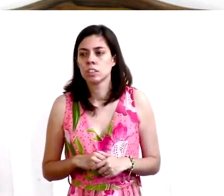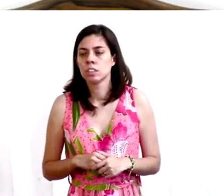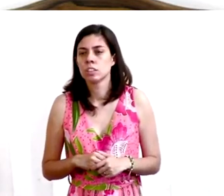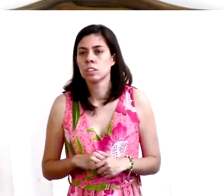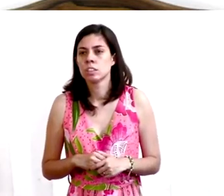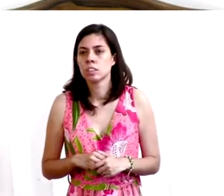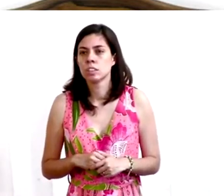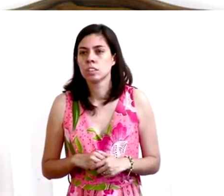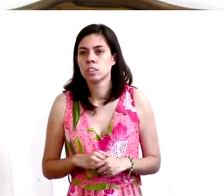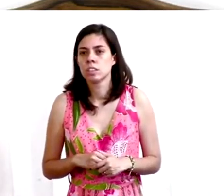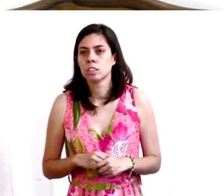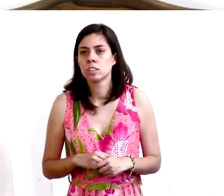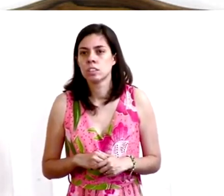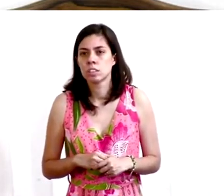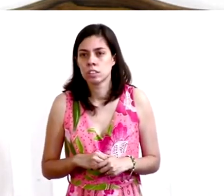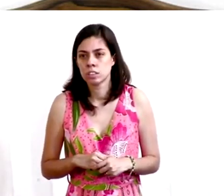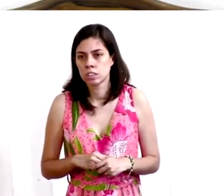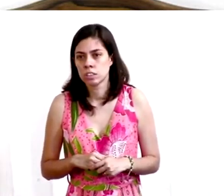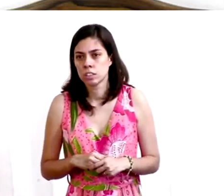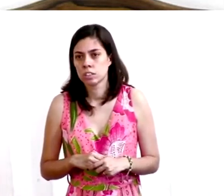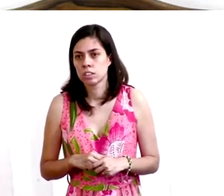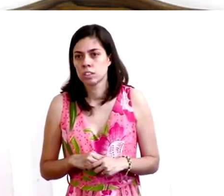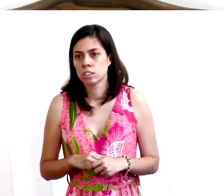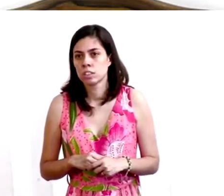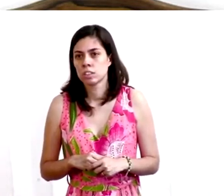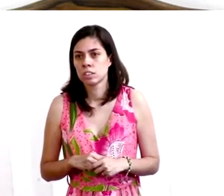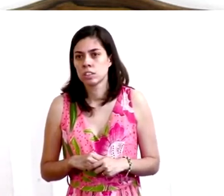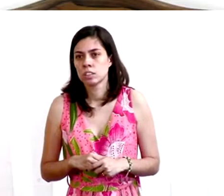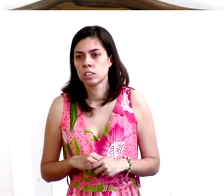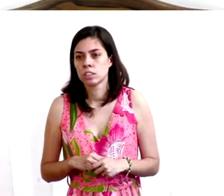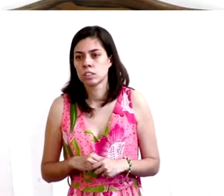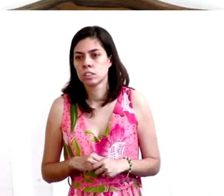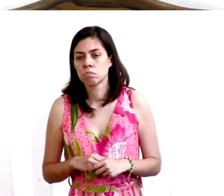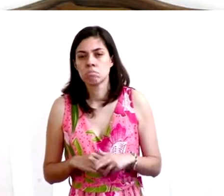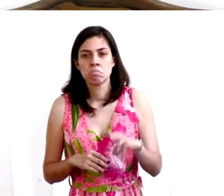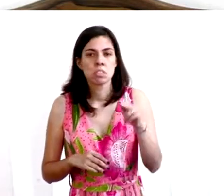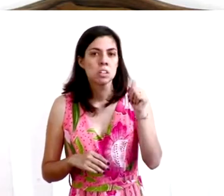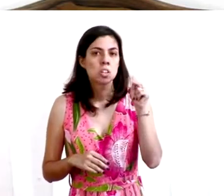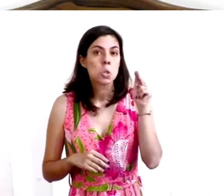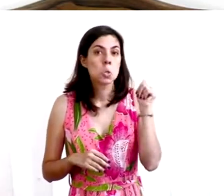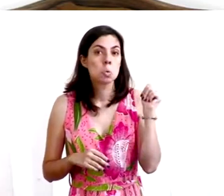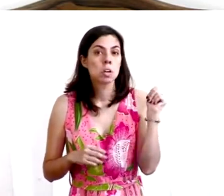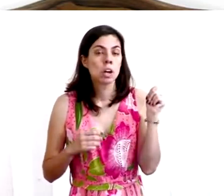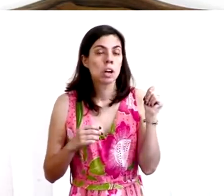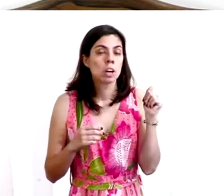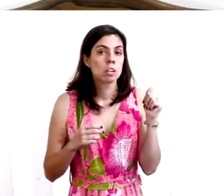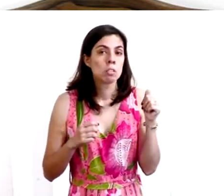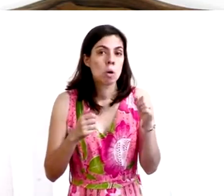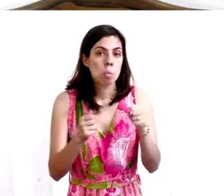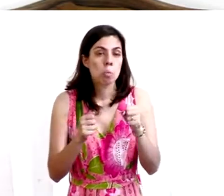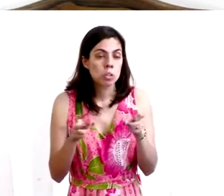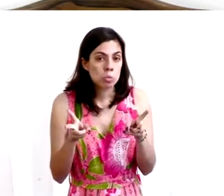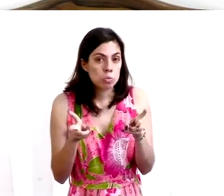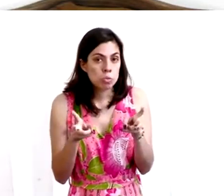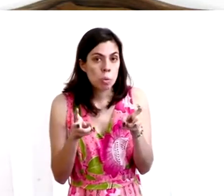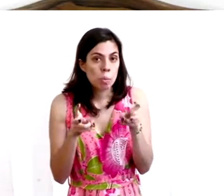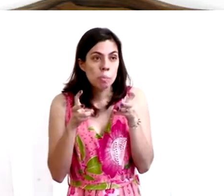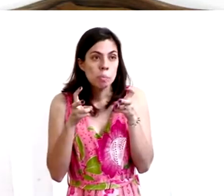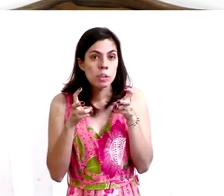andava nas ruas da Galileia, o máximo que se consiga perceber é que ele foi um homem, nascido de